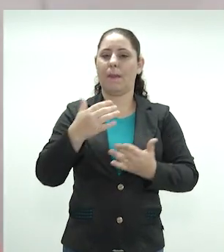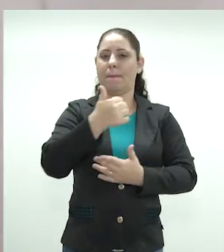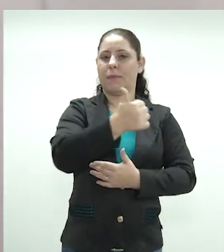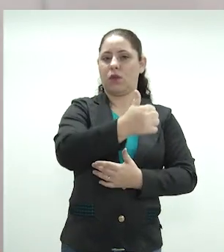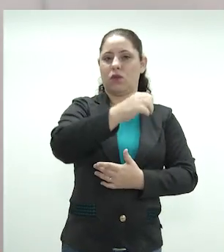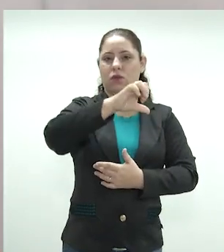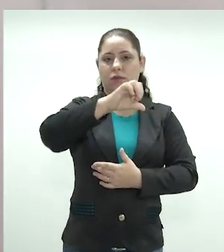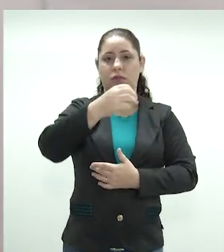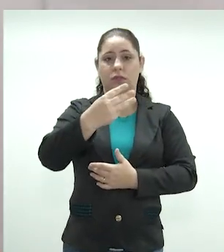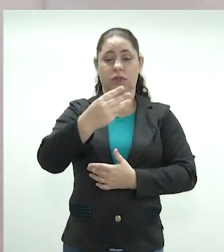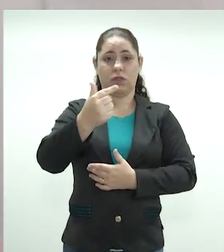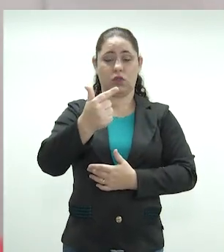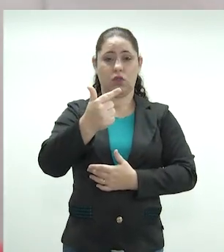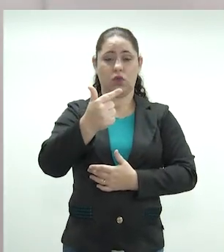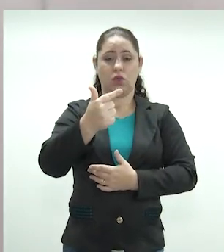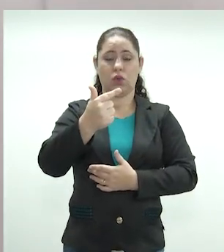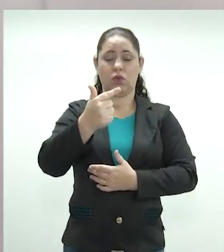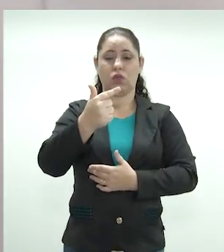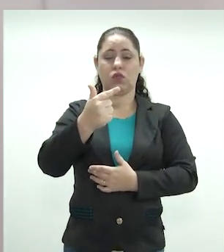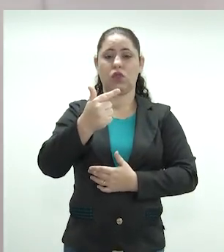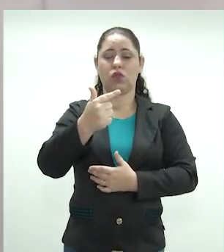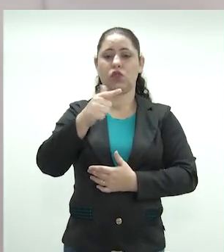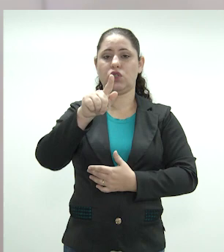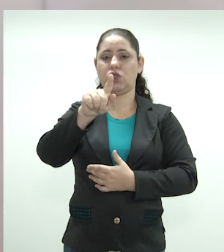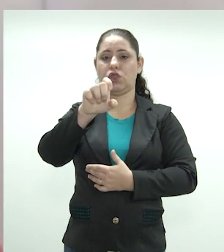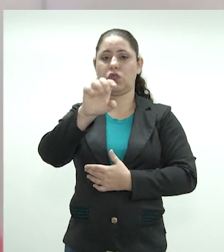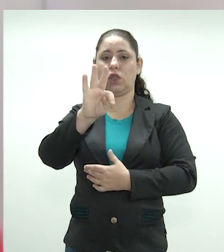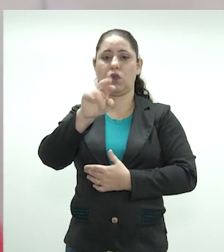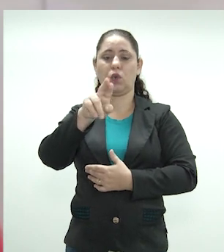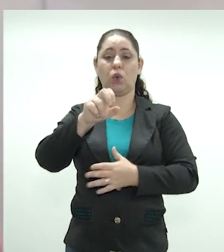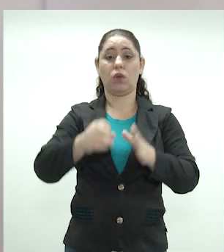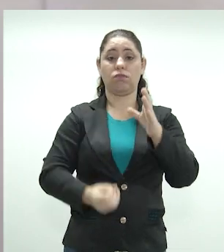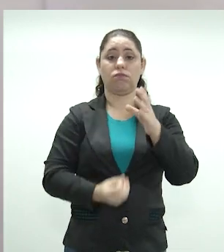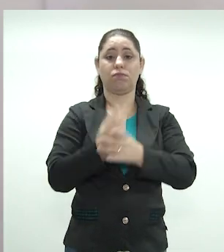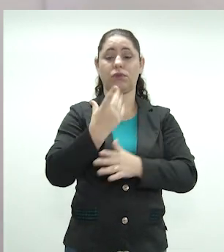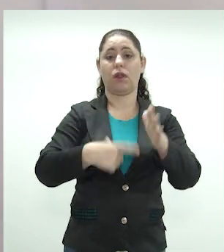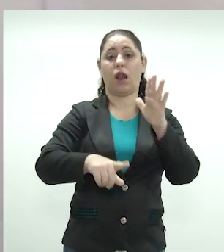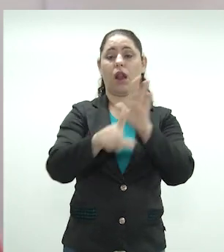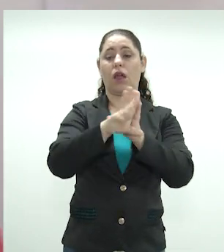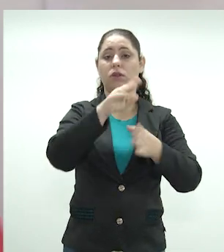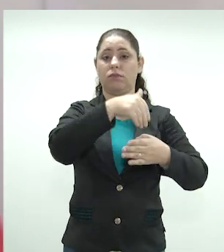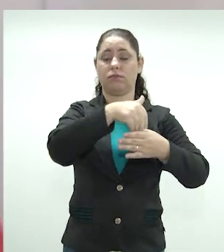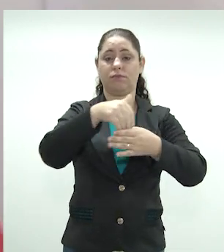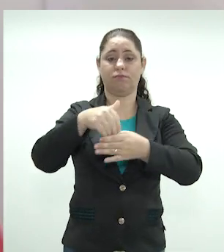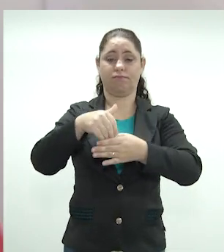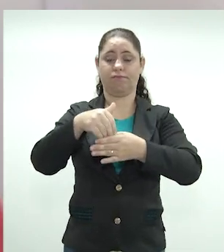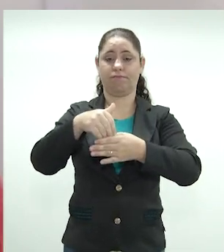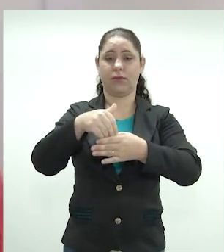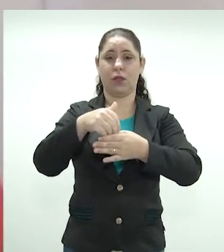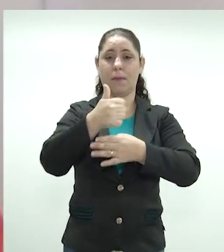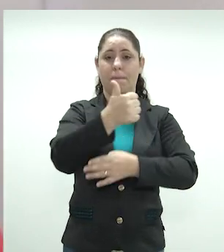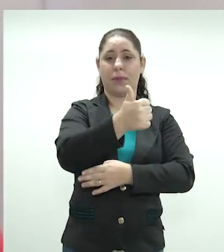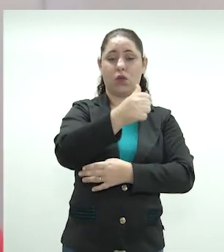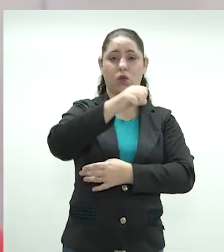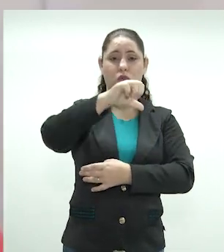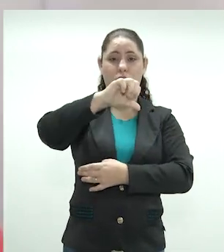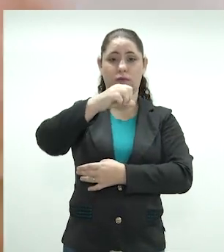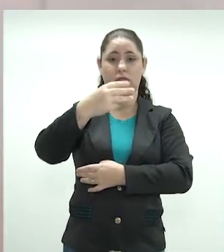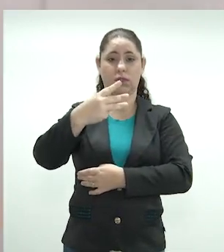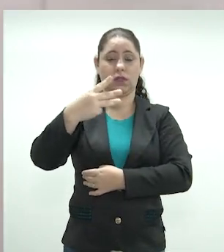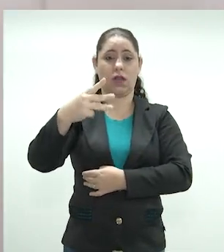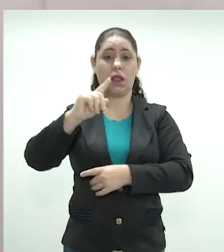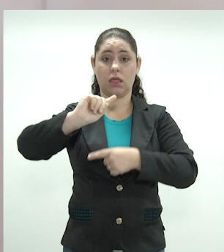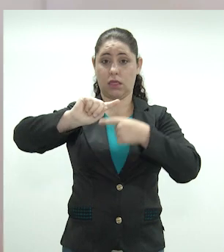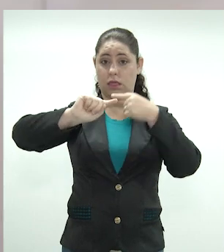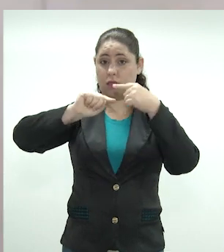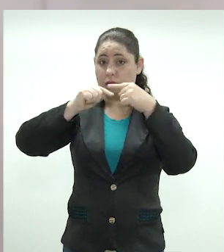em 1932, Getúlio Dornelles Vargas, ele criou a lei eleitoral. As eleições foram em 1933,